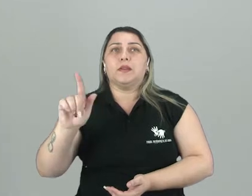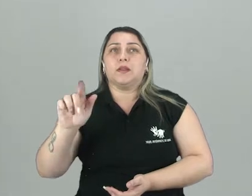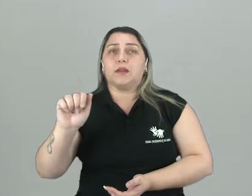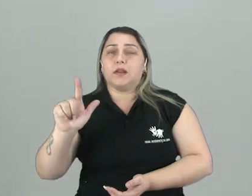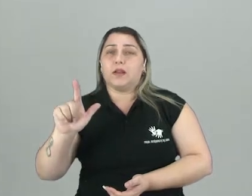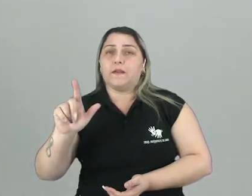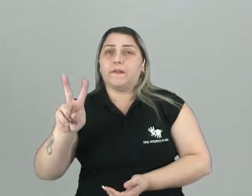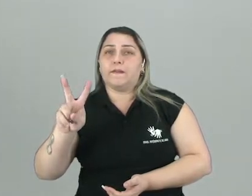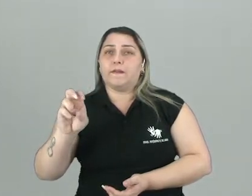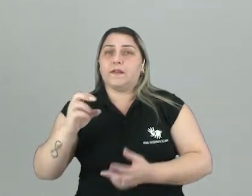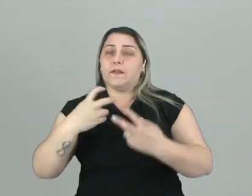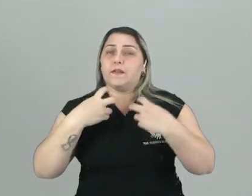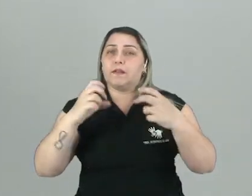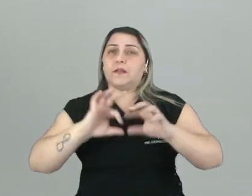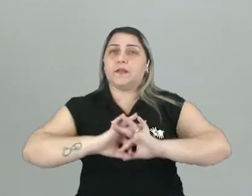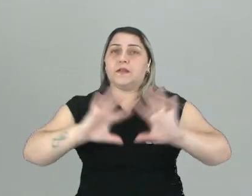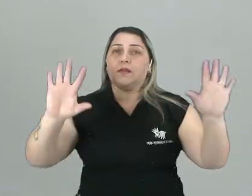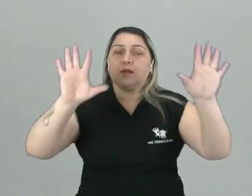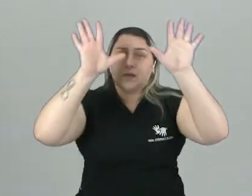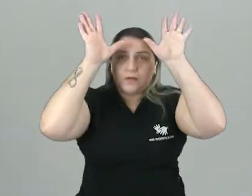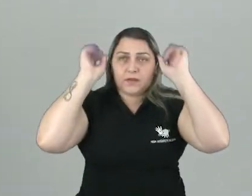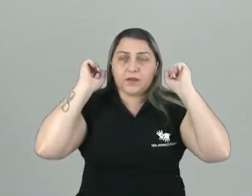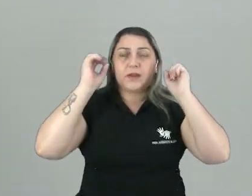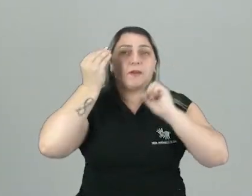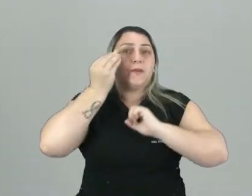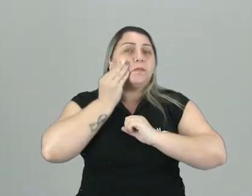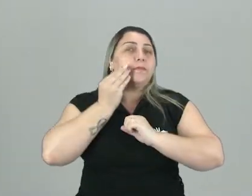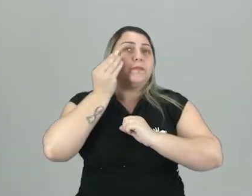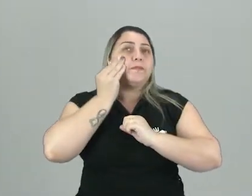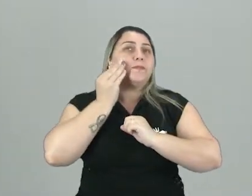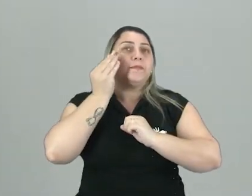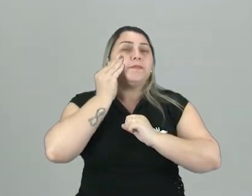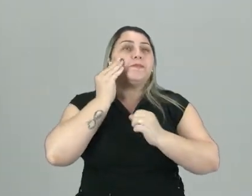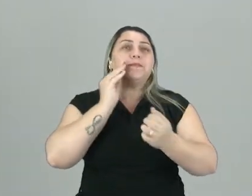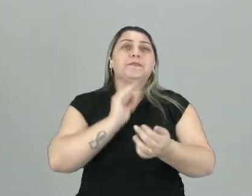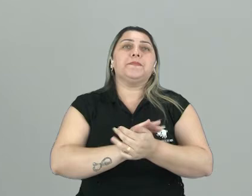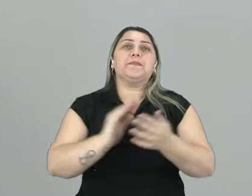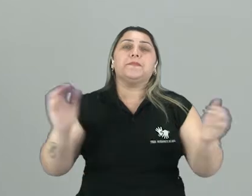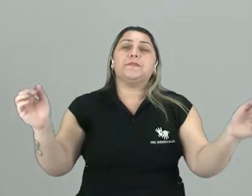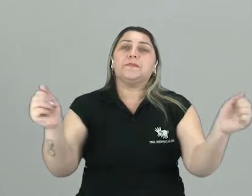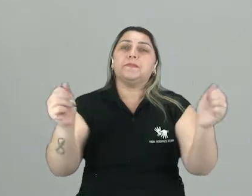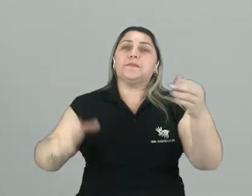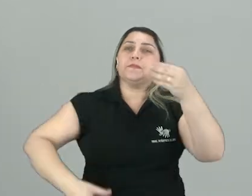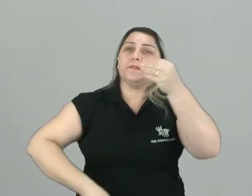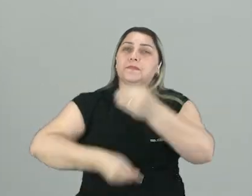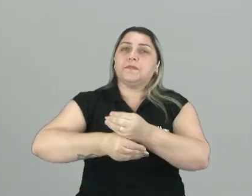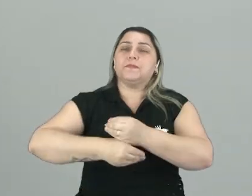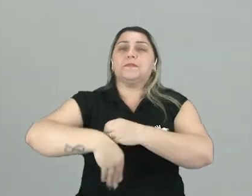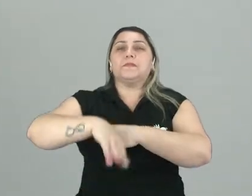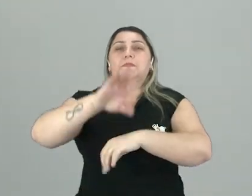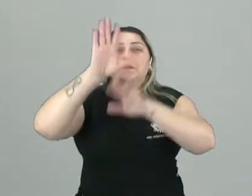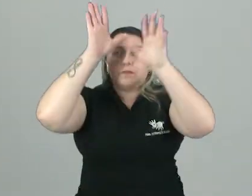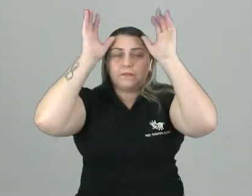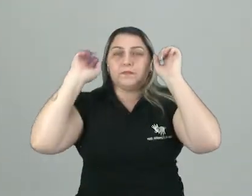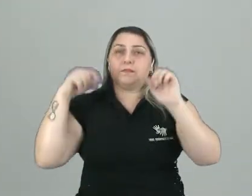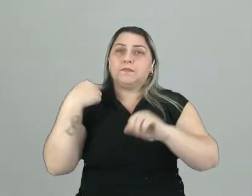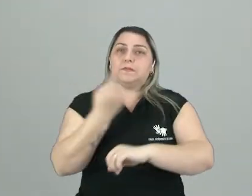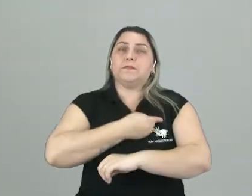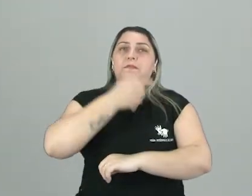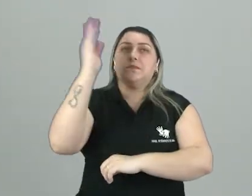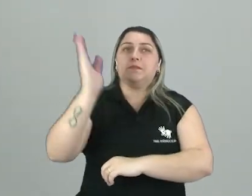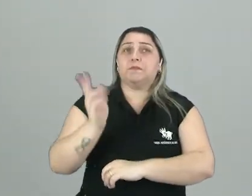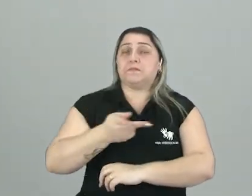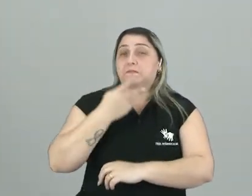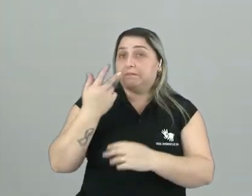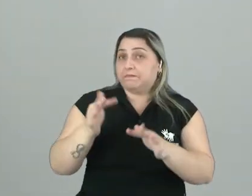Estado independente do Acre, ainda nesse processo de tentativa de anexação do Acre ao nosso Brasil. E aí ele vai